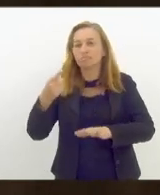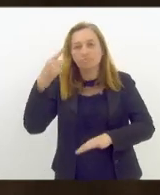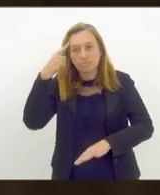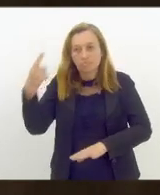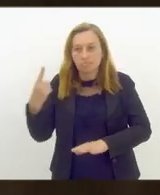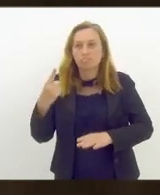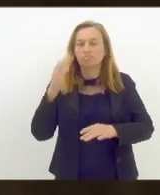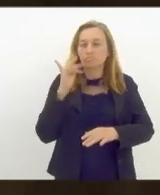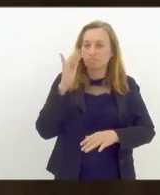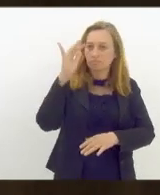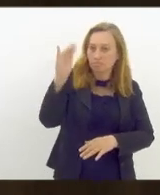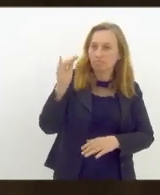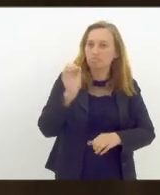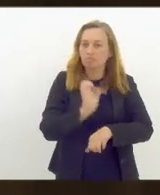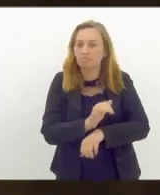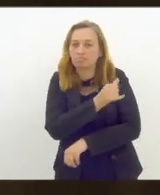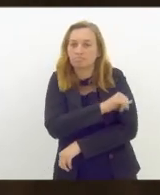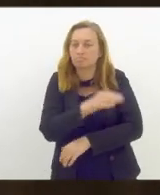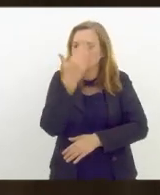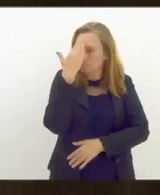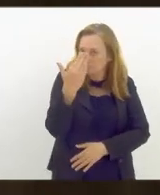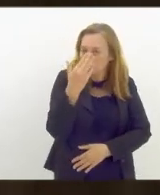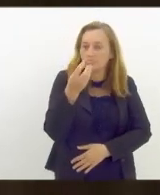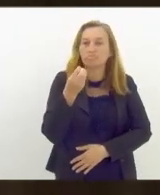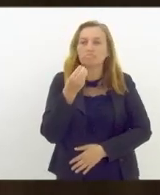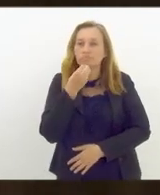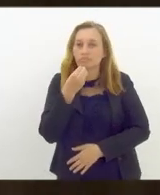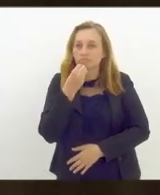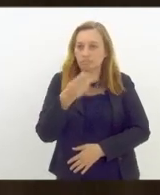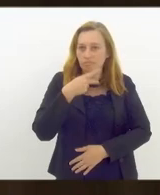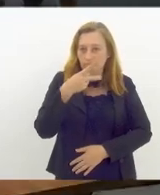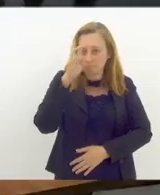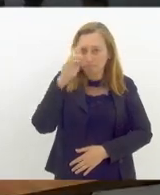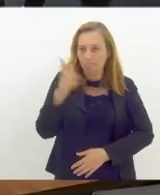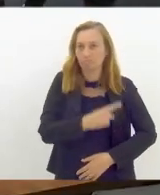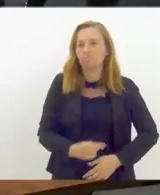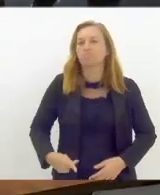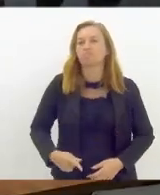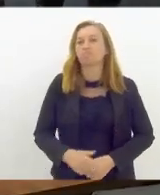esperança pelo Estado do Rio de Janeiro, e agradecendo a oportunidade de fala, presidente.